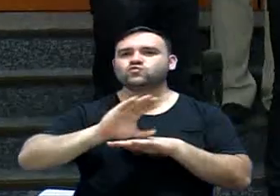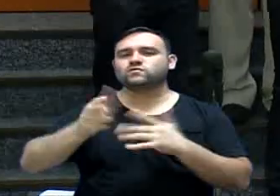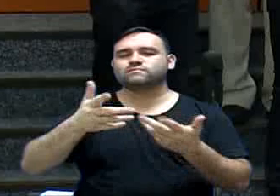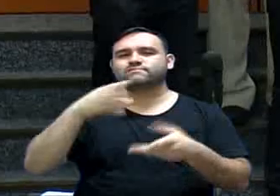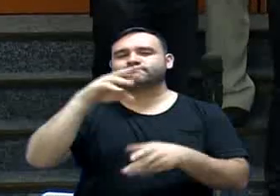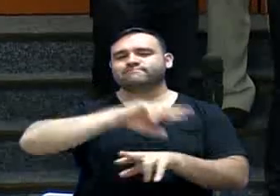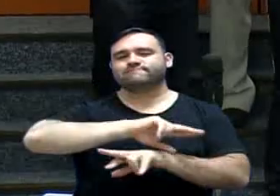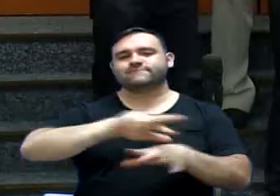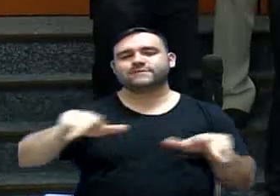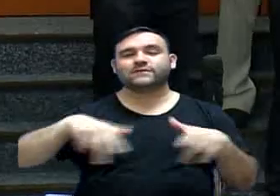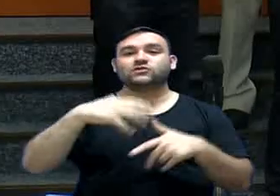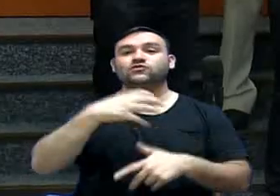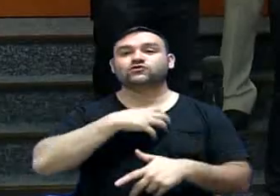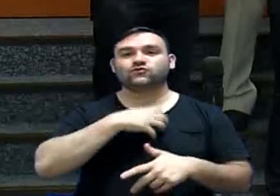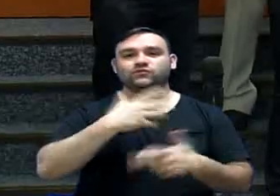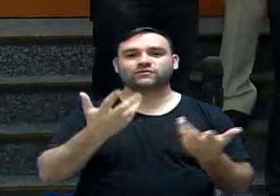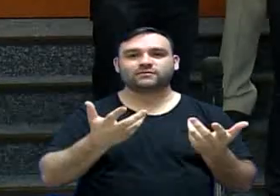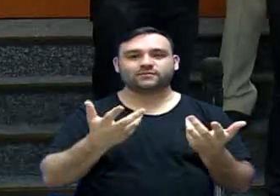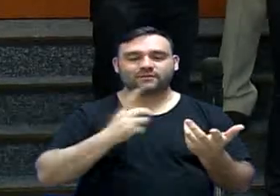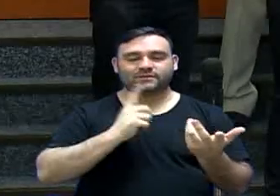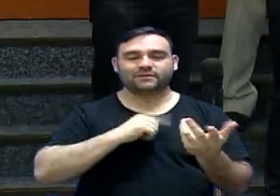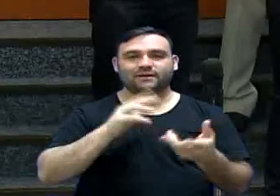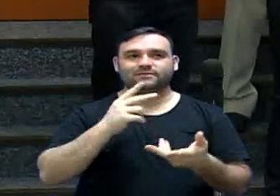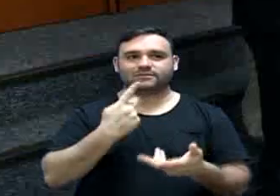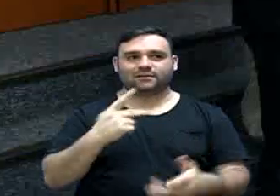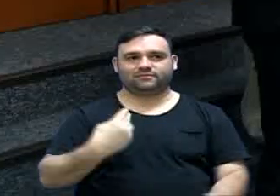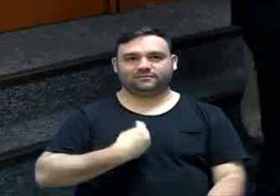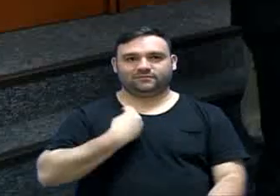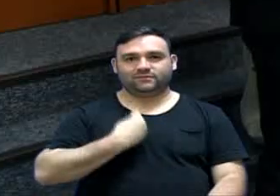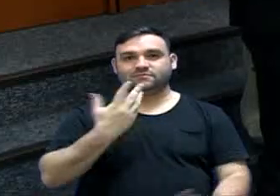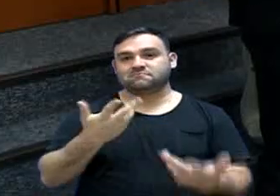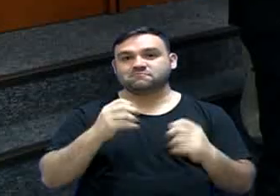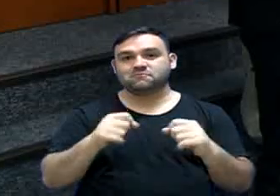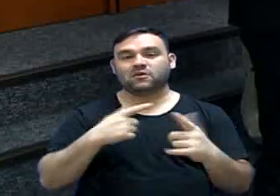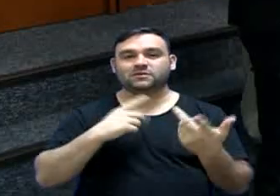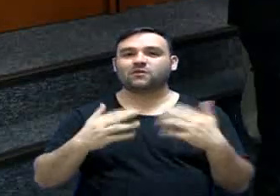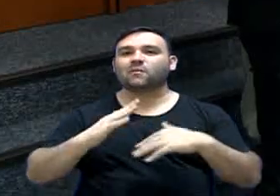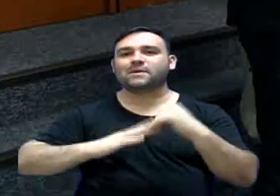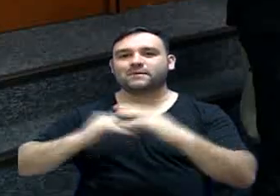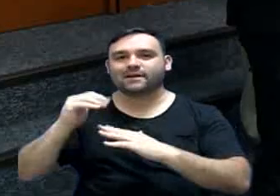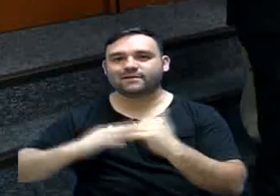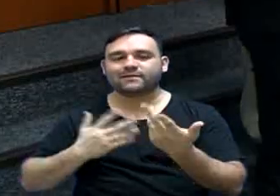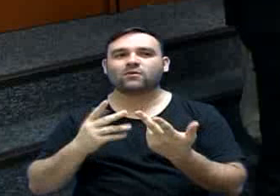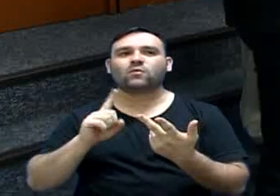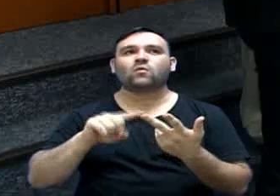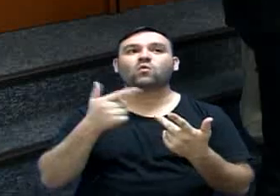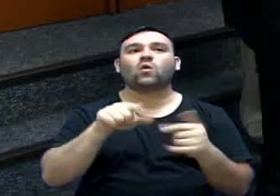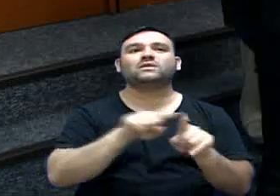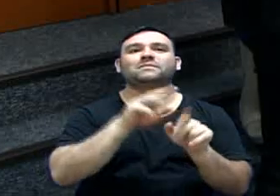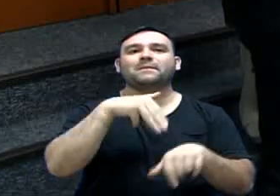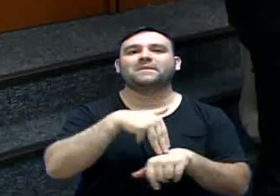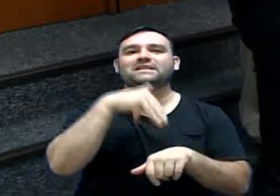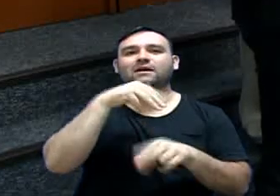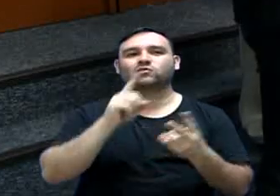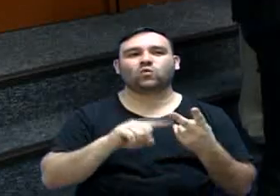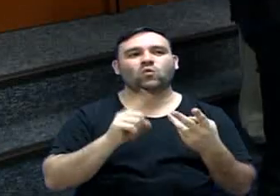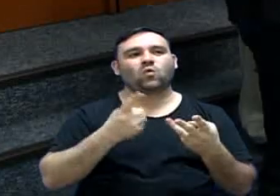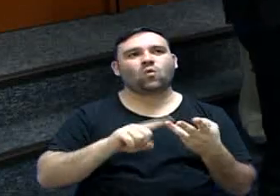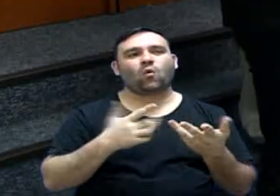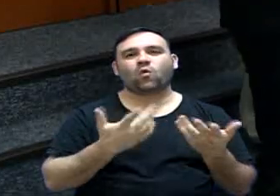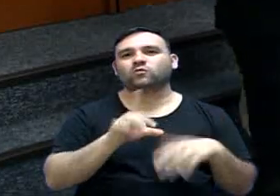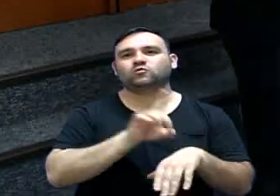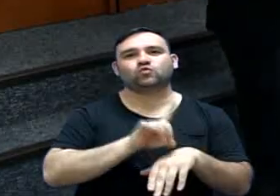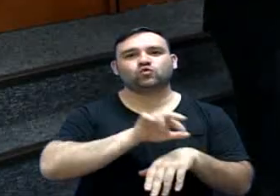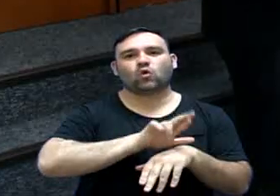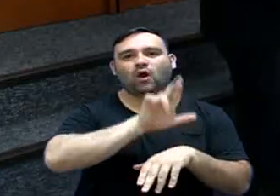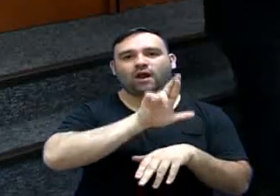nas diversas modalidades que existem na vida, seja por meio de uma especialização, por meio de um mestrado ou por meio